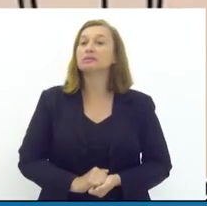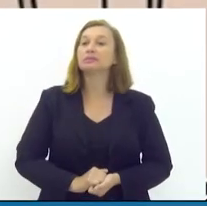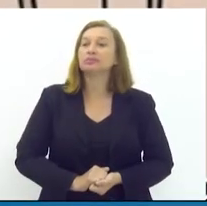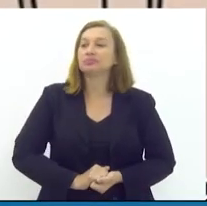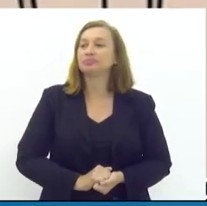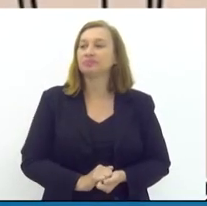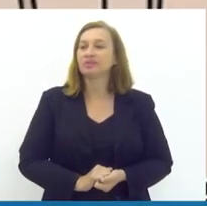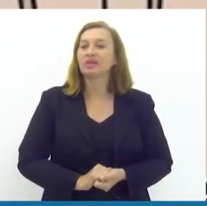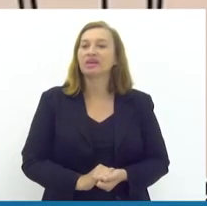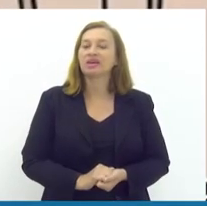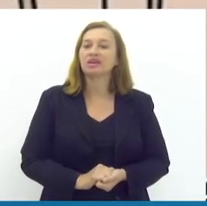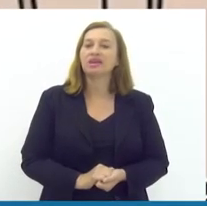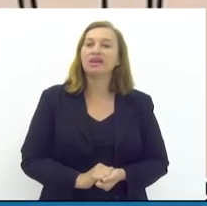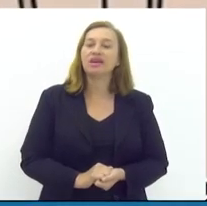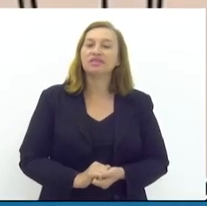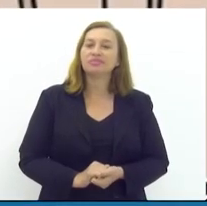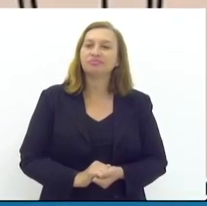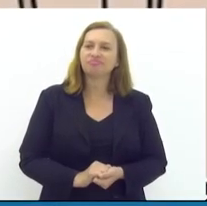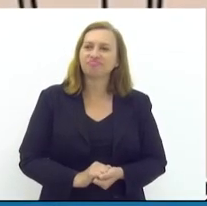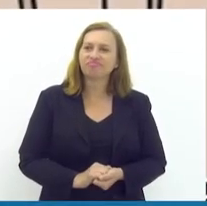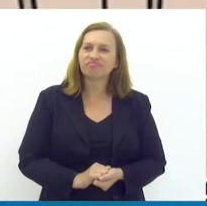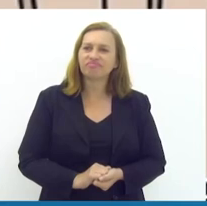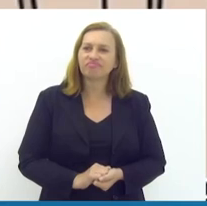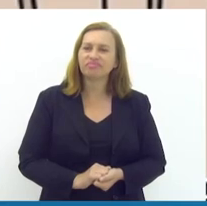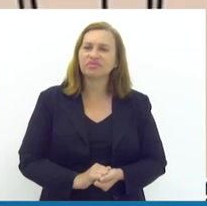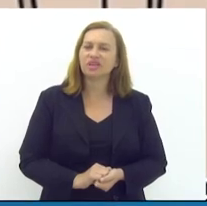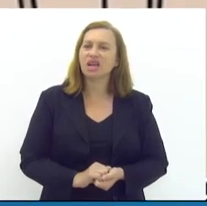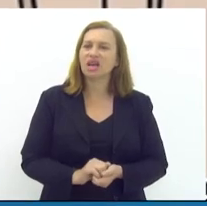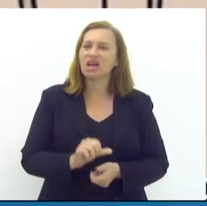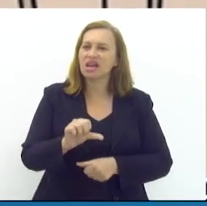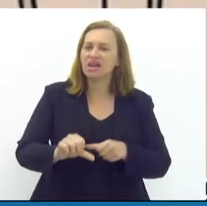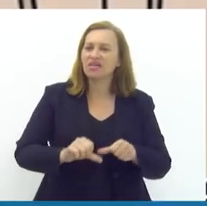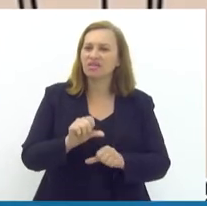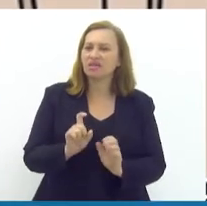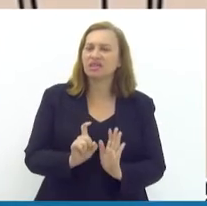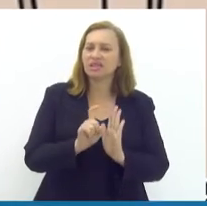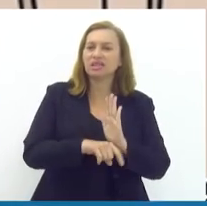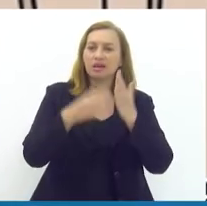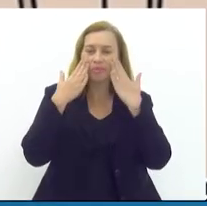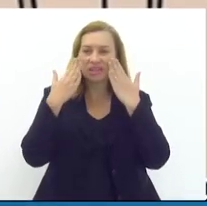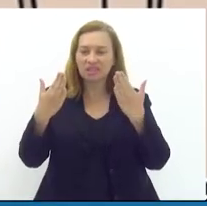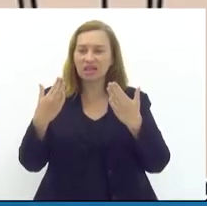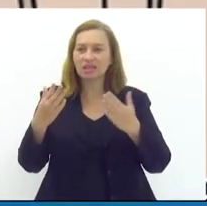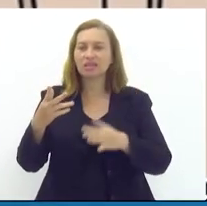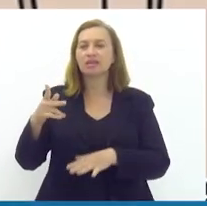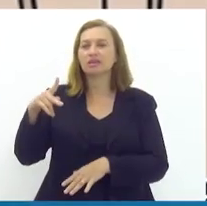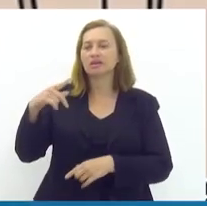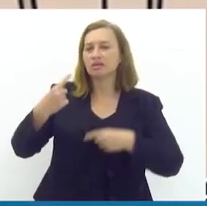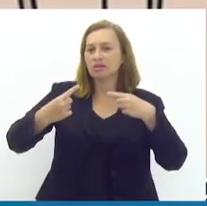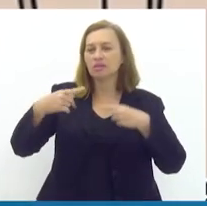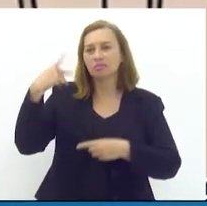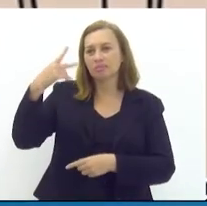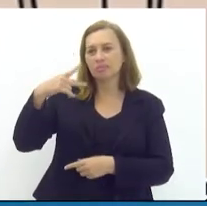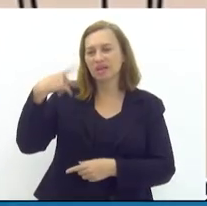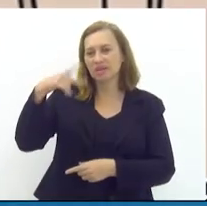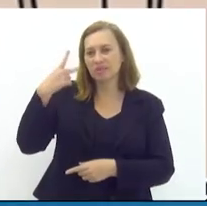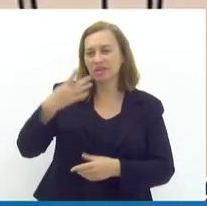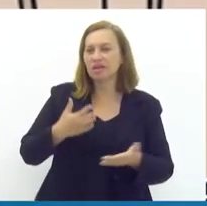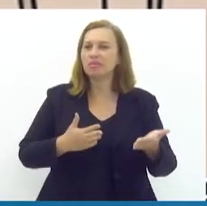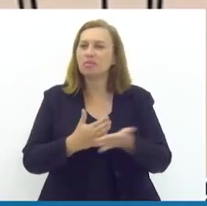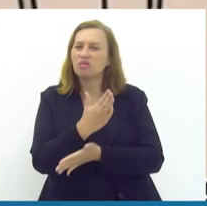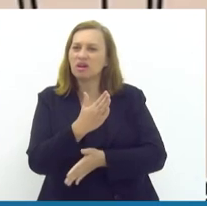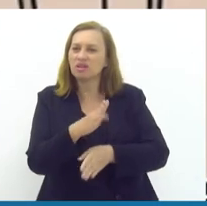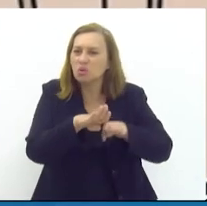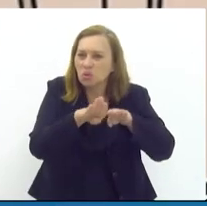e assim que nós estamos vendo um pouco a reforma tributária que foi apresentado ao Parlamento que aprovado que infelizmente não reduz a desigualdade